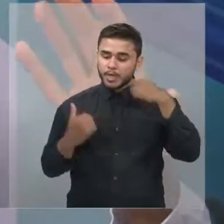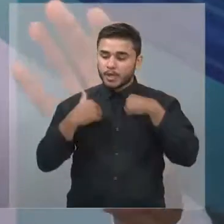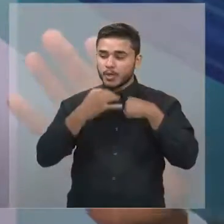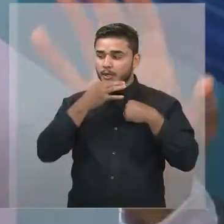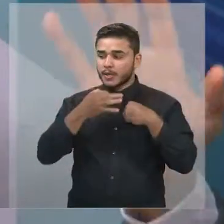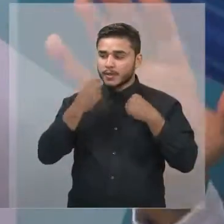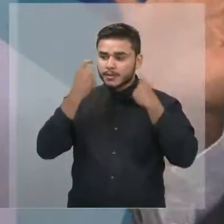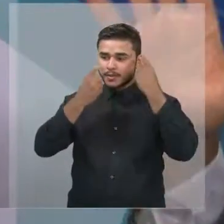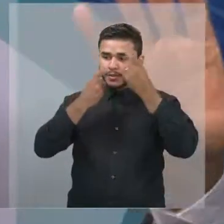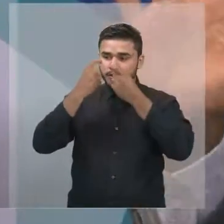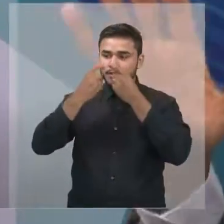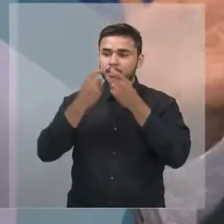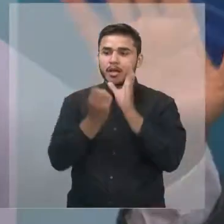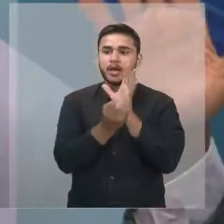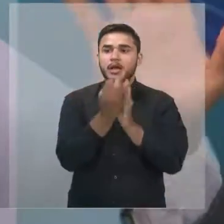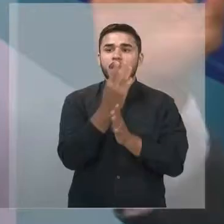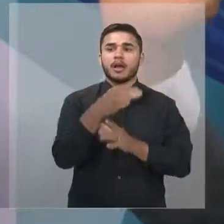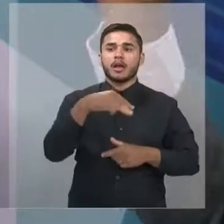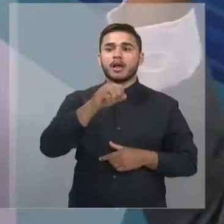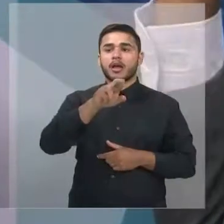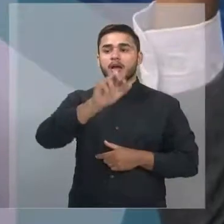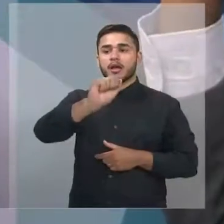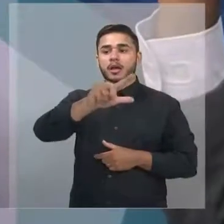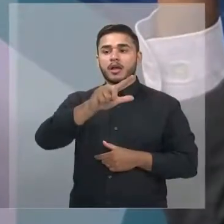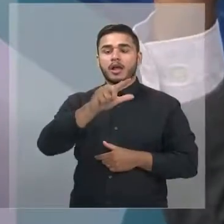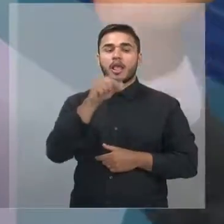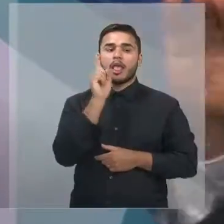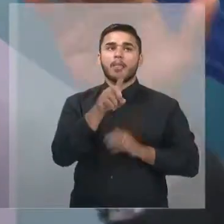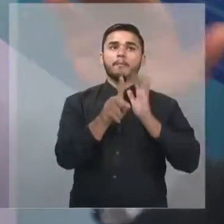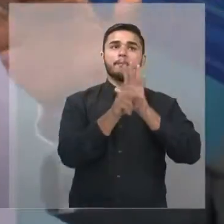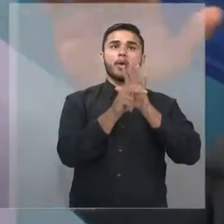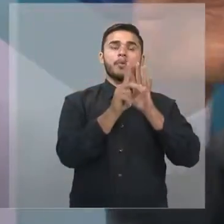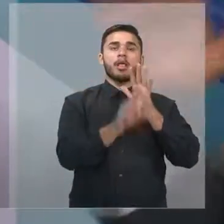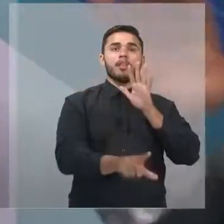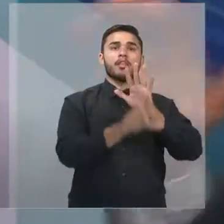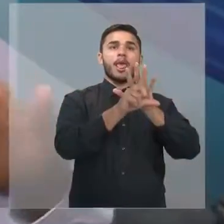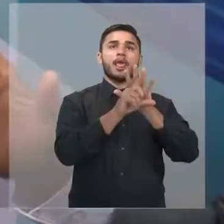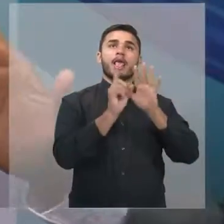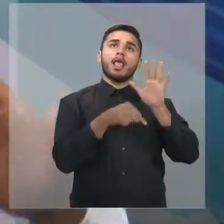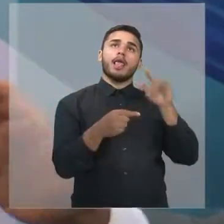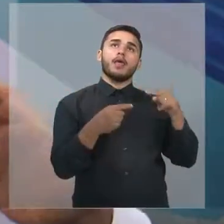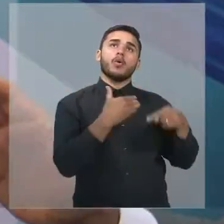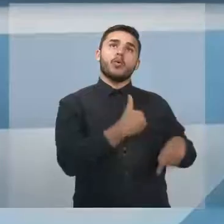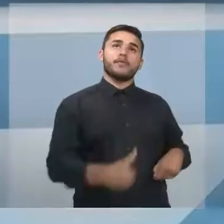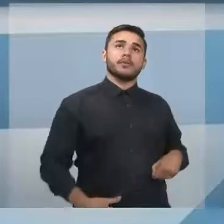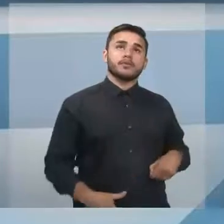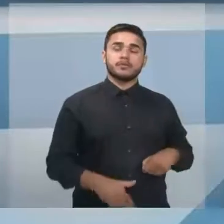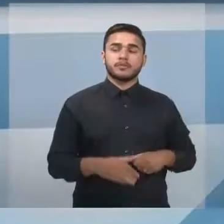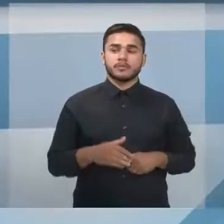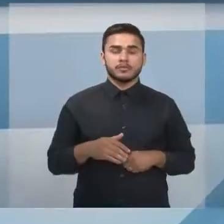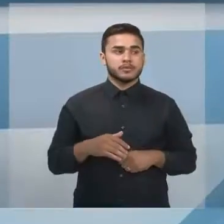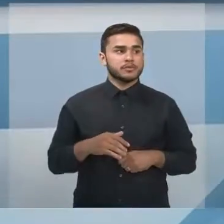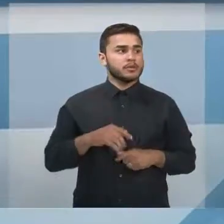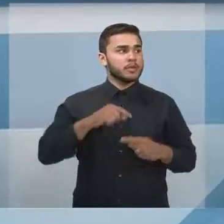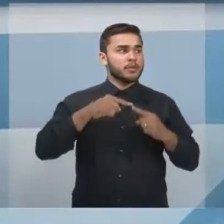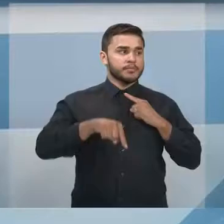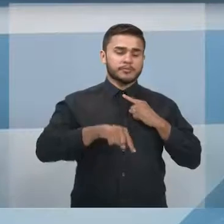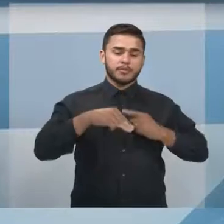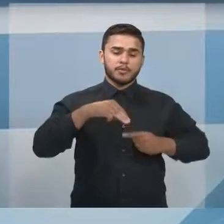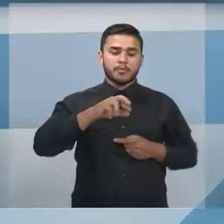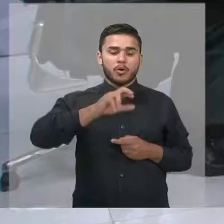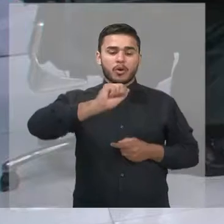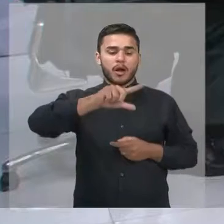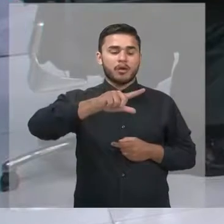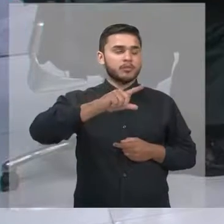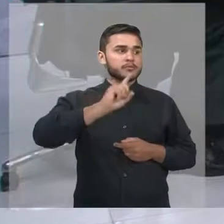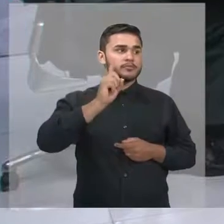porque criaríamos uma nova moral oficial. Moral oficial é um horror. Os valores que moral oficial